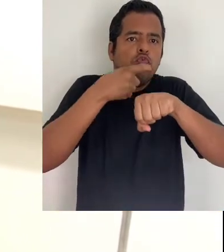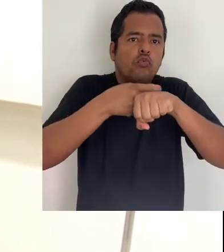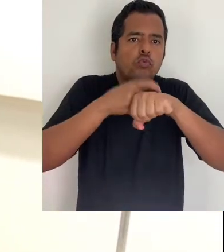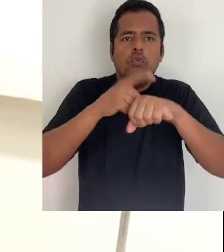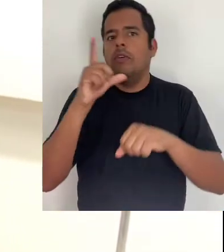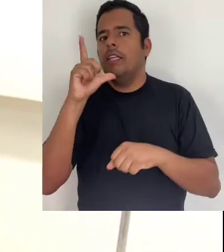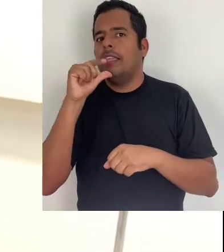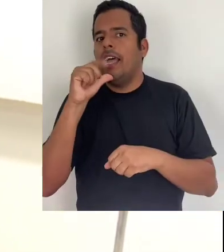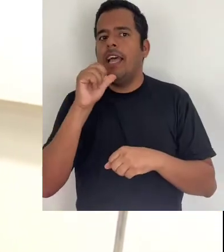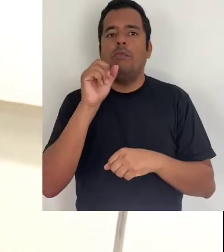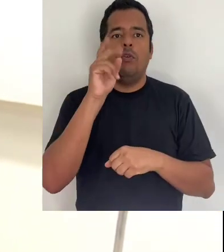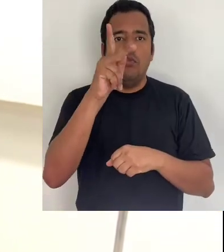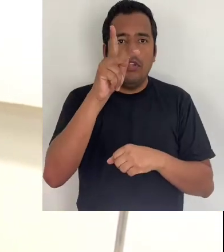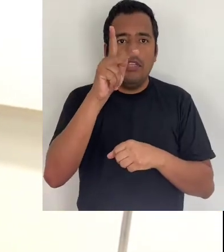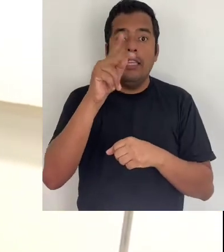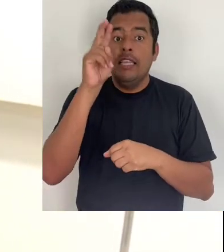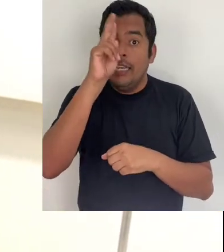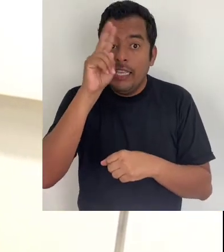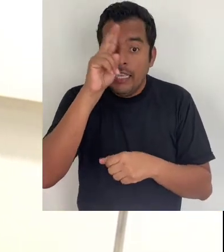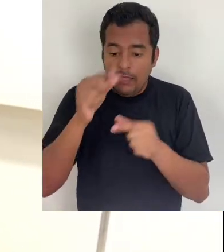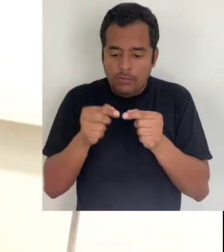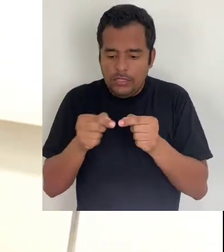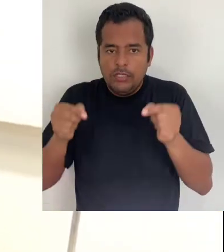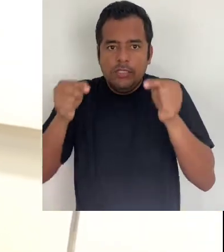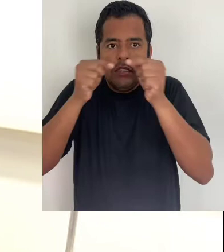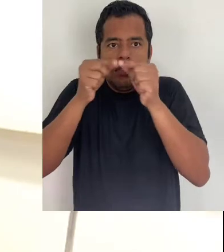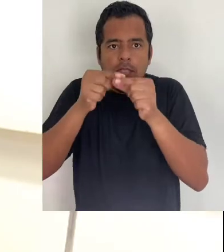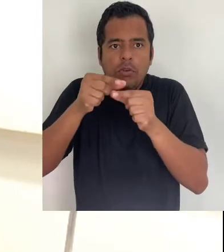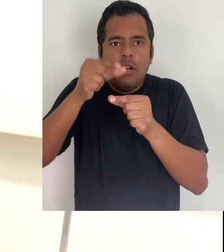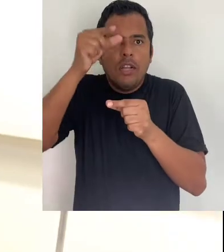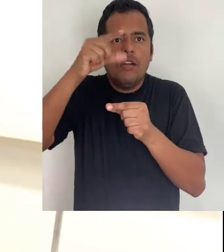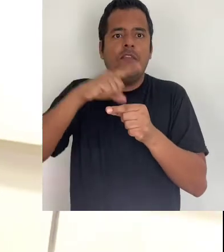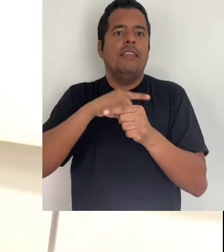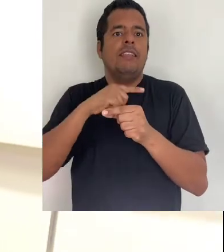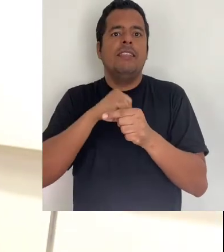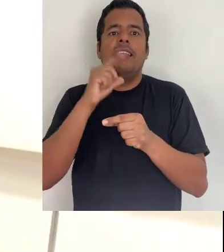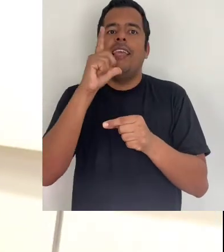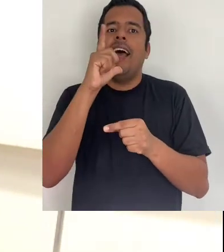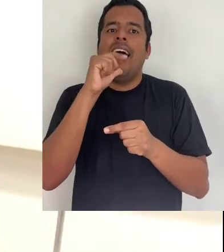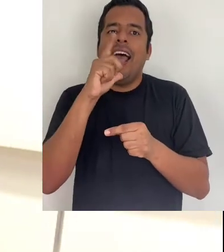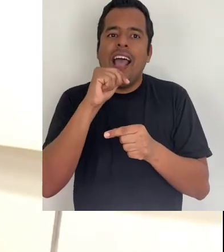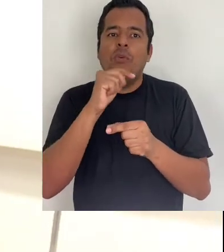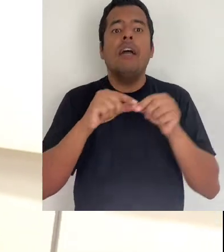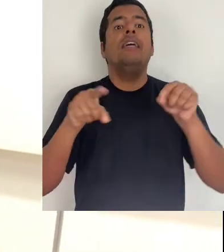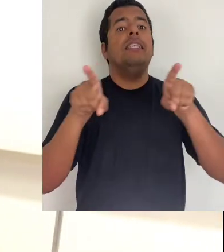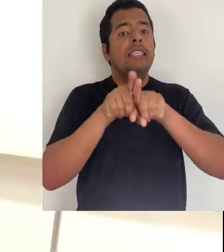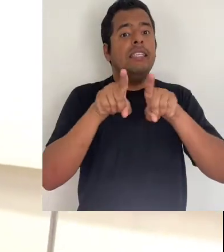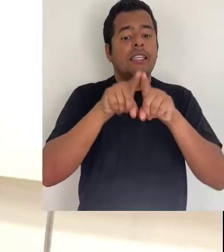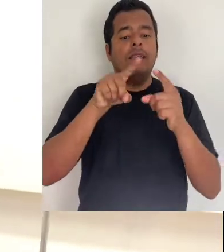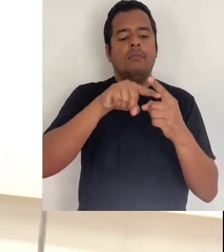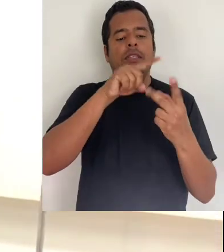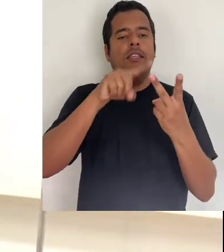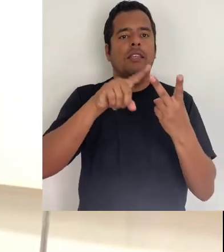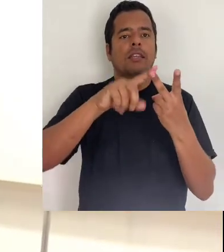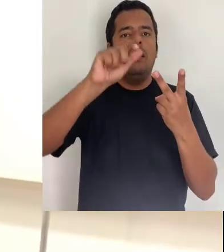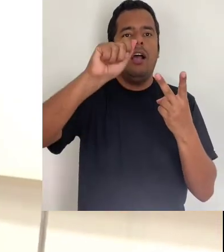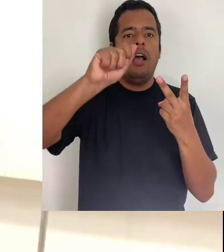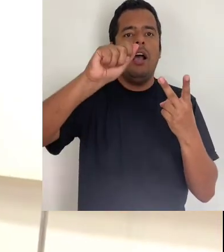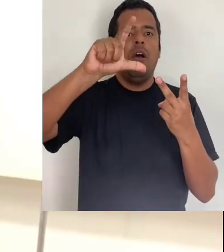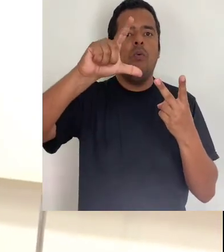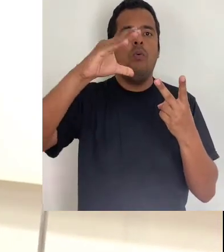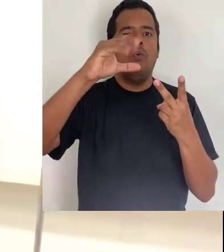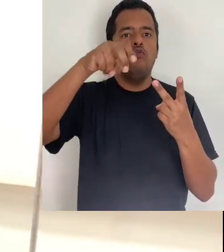separação da fase orgânica e aquosa. Lembrem-se que aqui nesse balão a gente vai ter água e também o